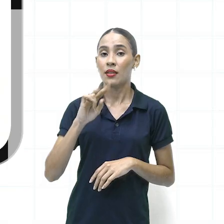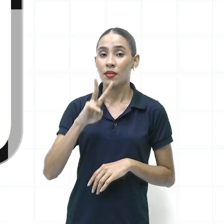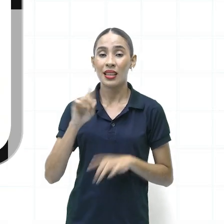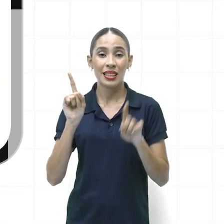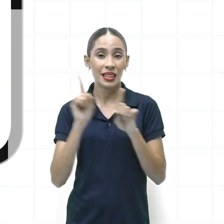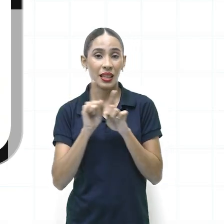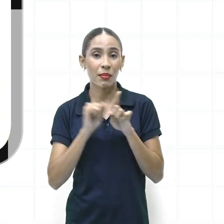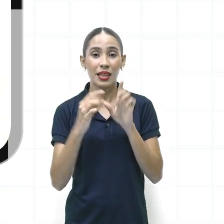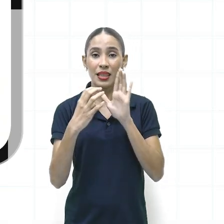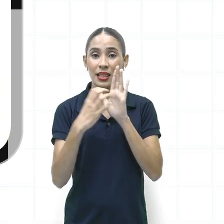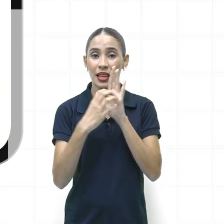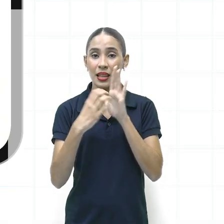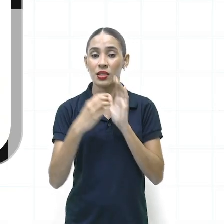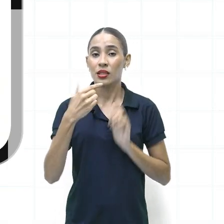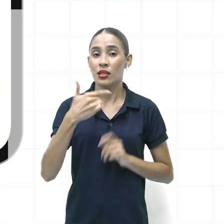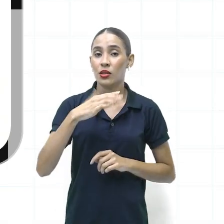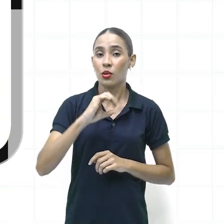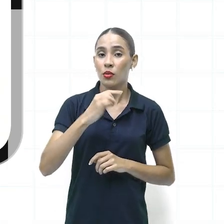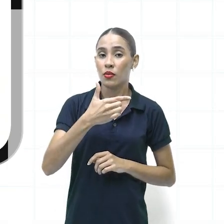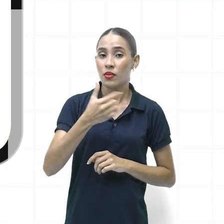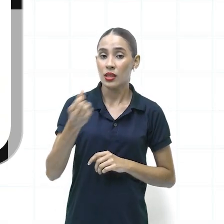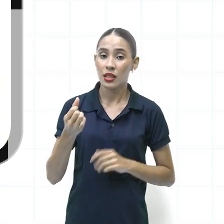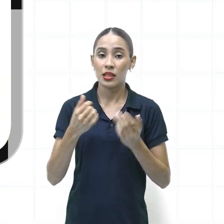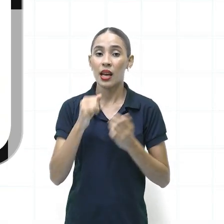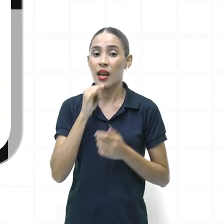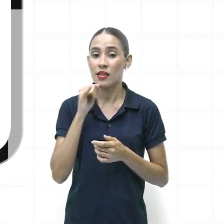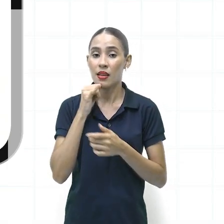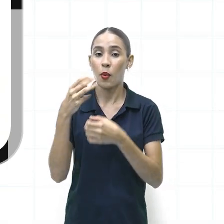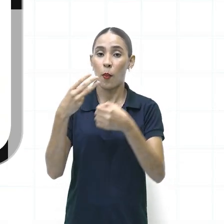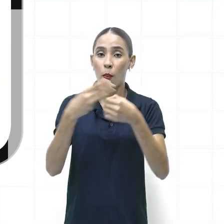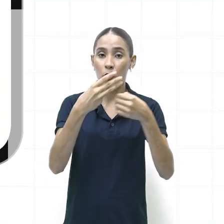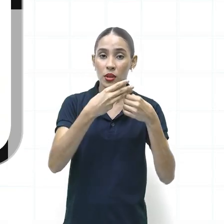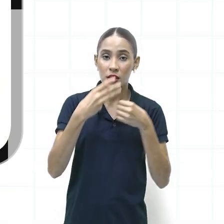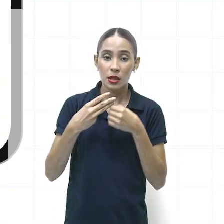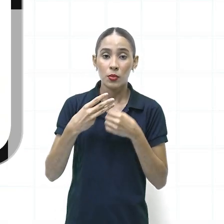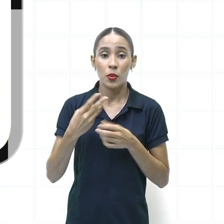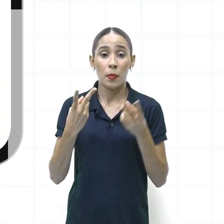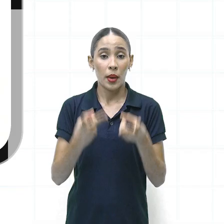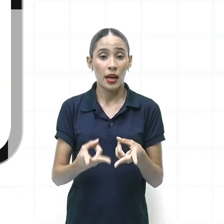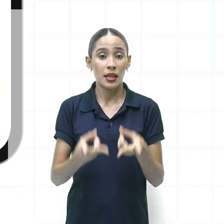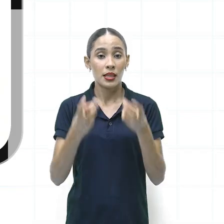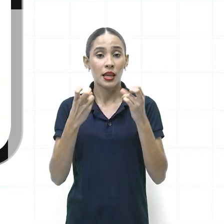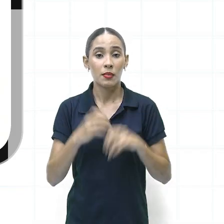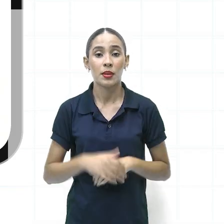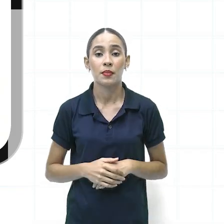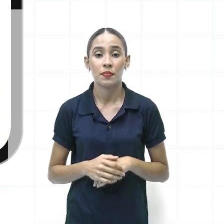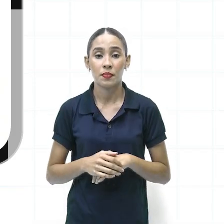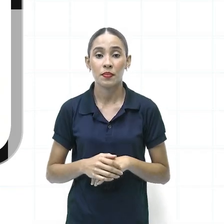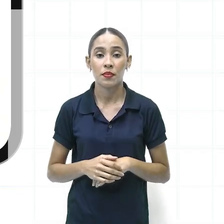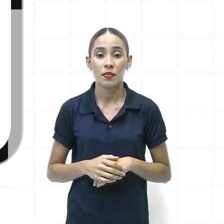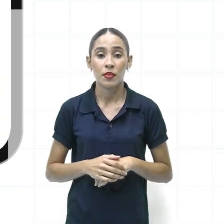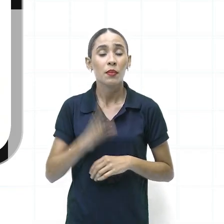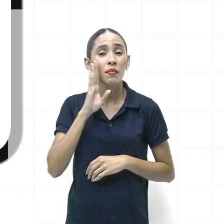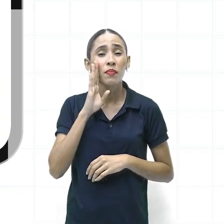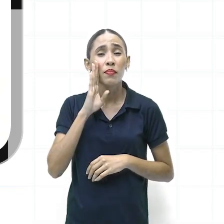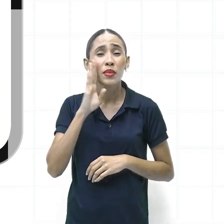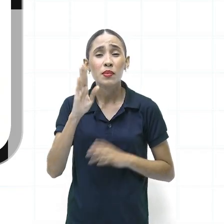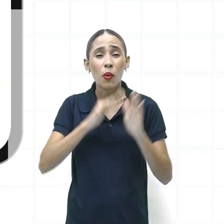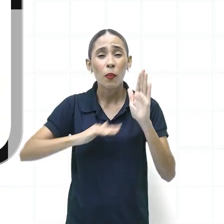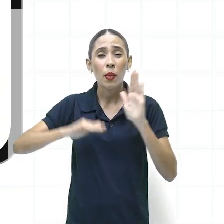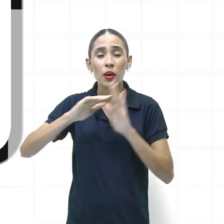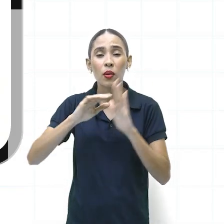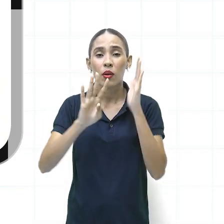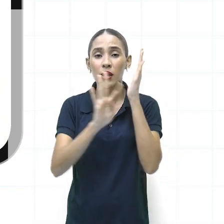em 2026. Né? Então, ele traz aqui os municípios, né? E a gente observa que está em destaque